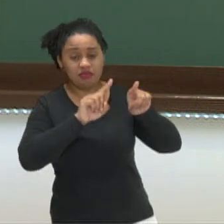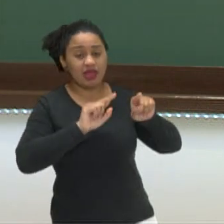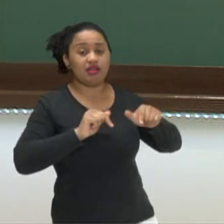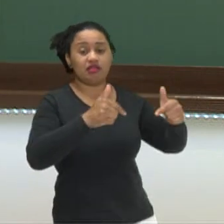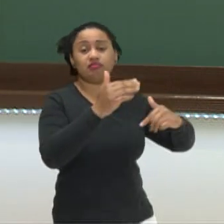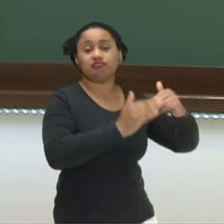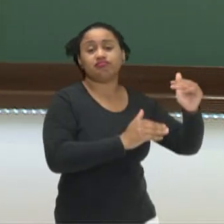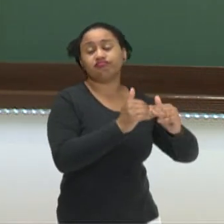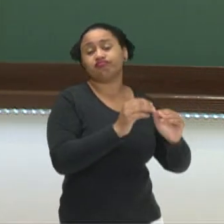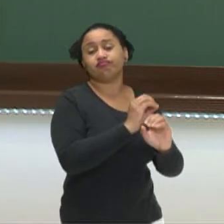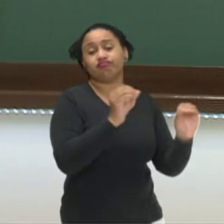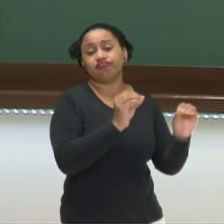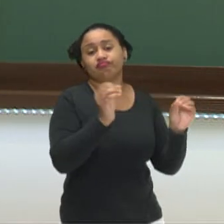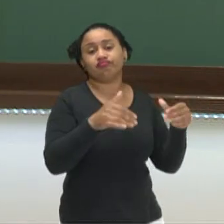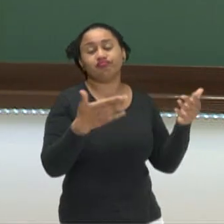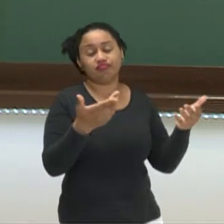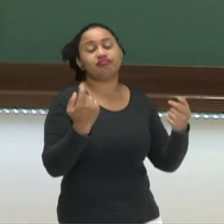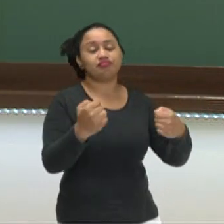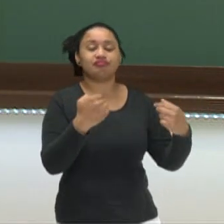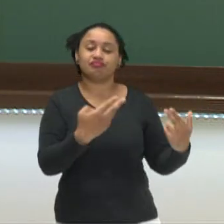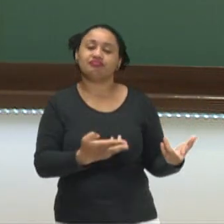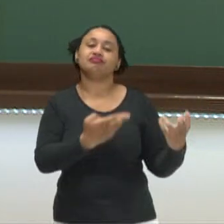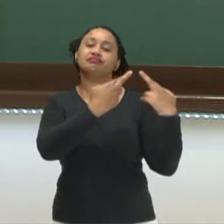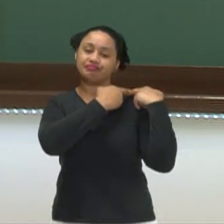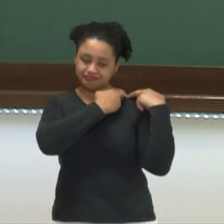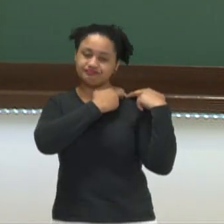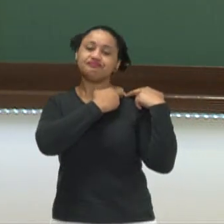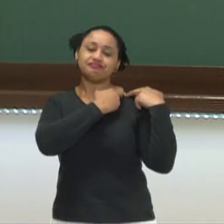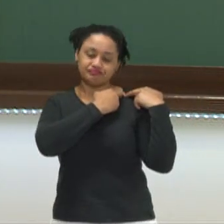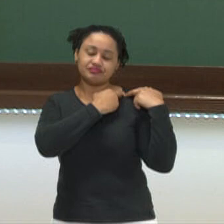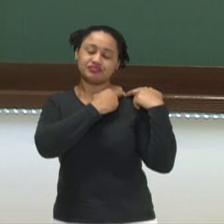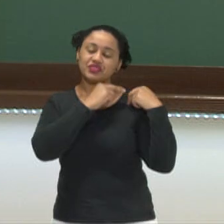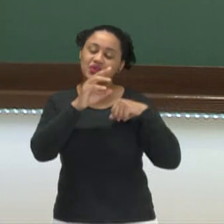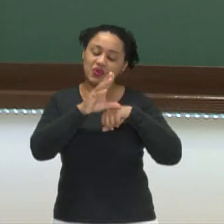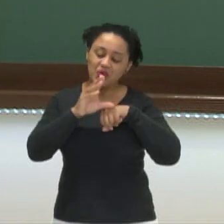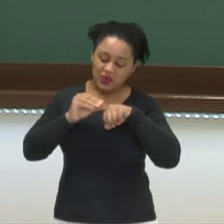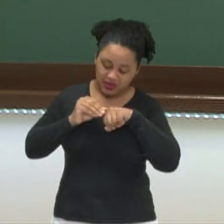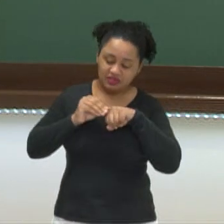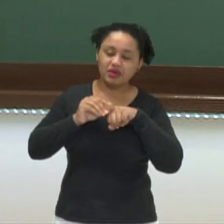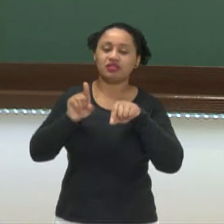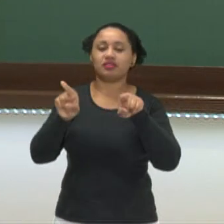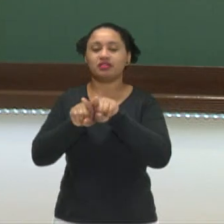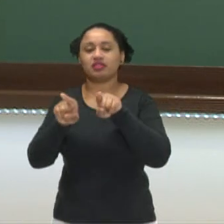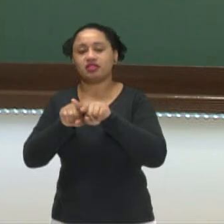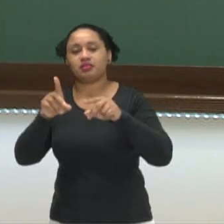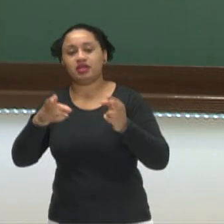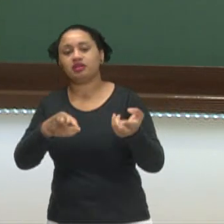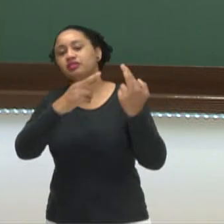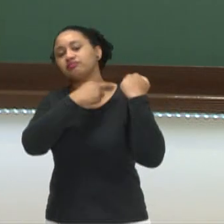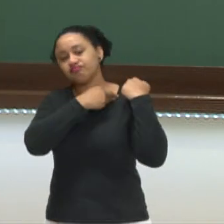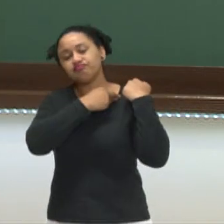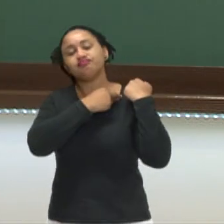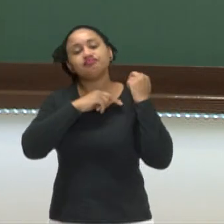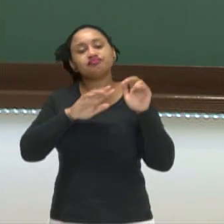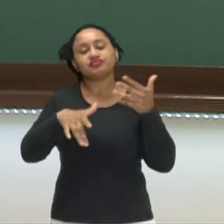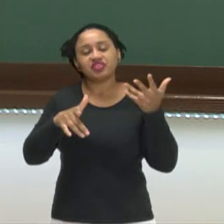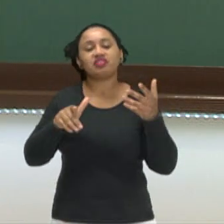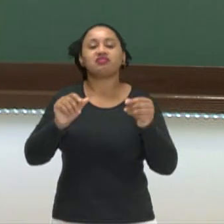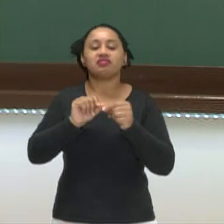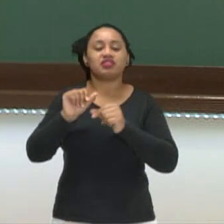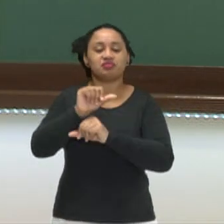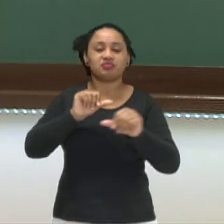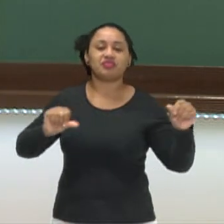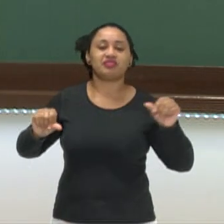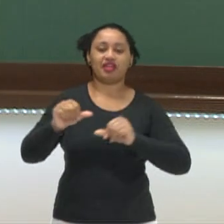é preciso sempre muita responsabilidade, conhecimento e responsabilidade. É isso, né, que muda a